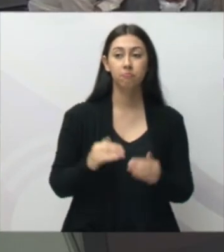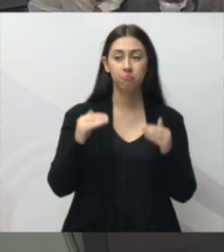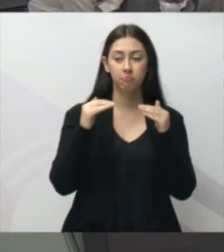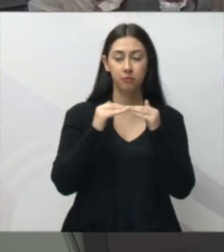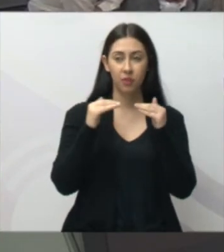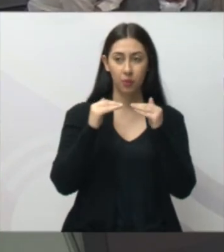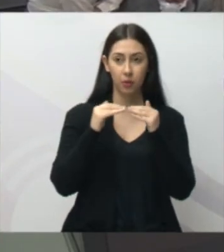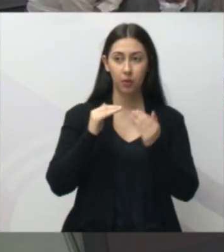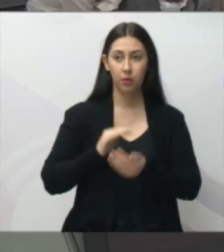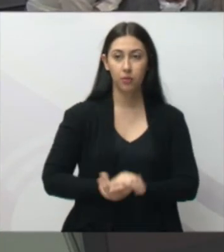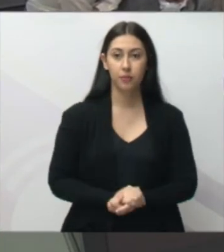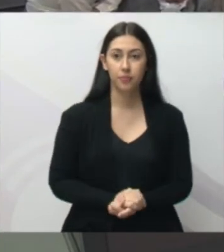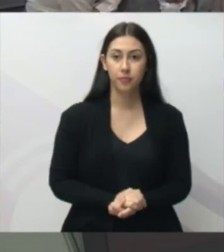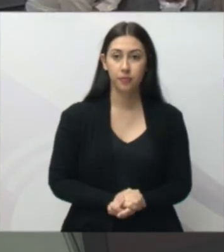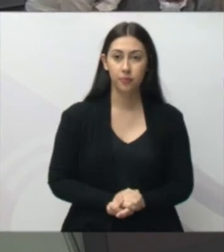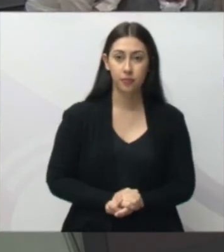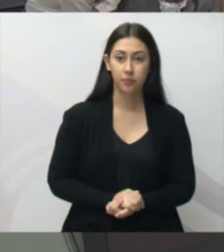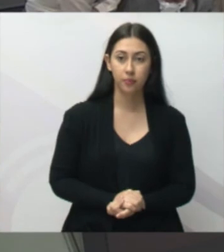Favorável.